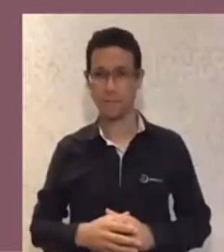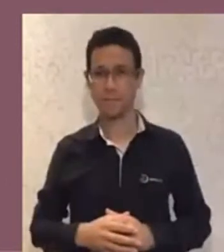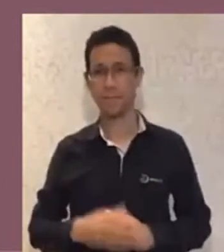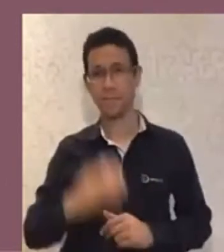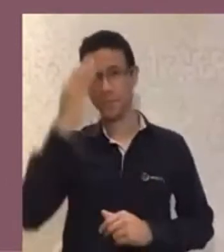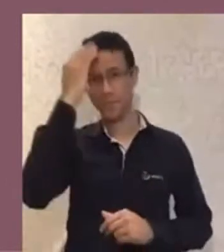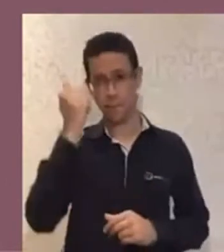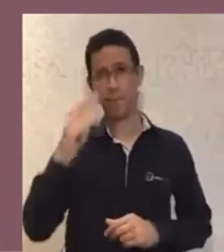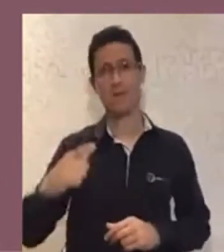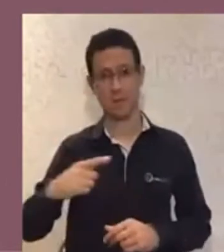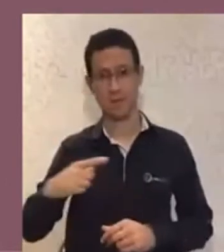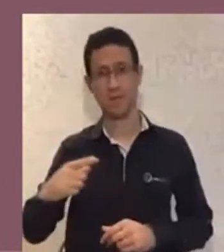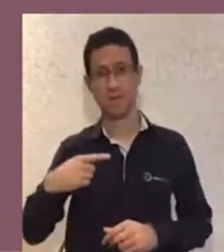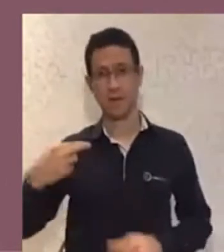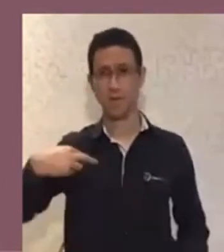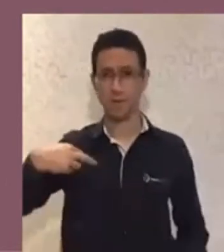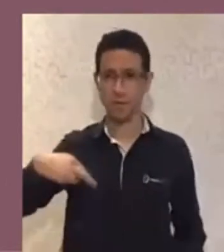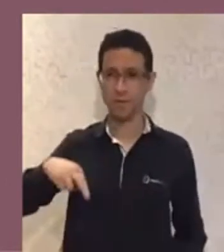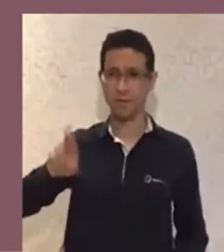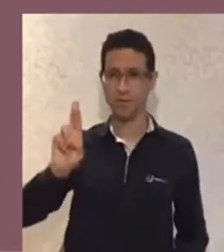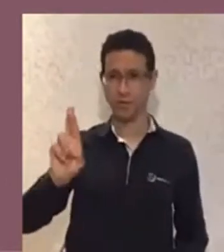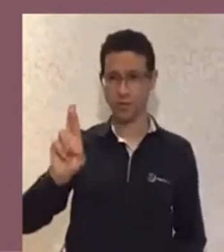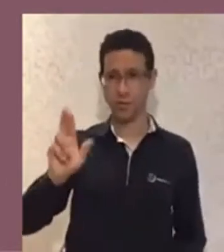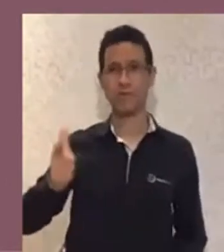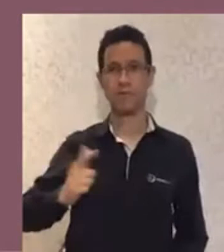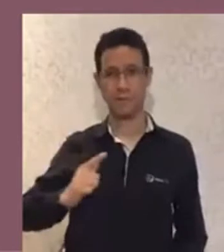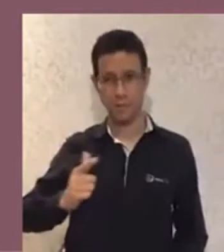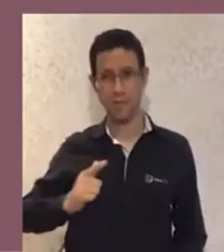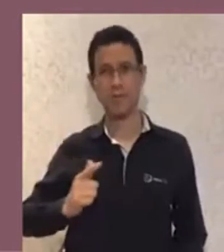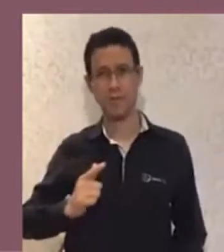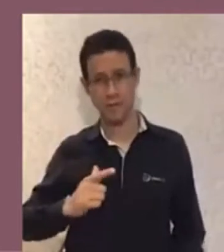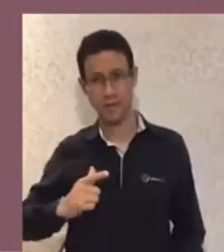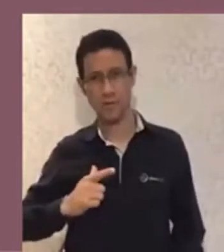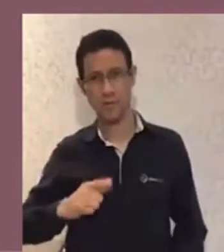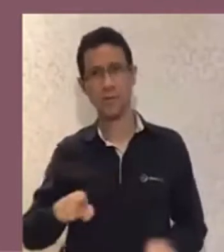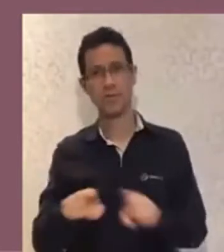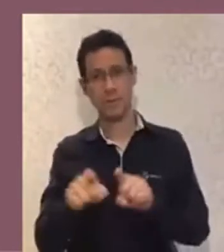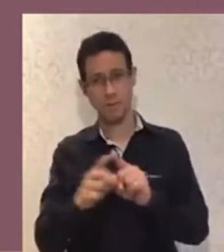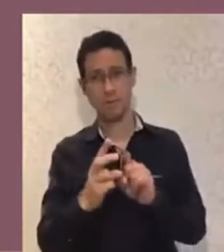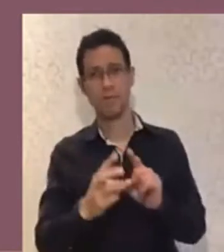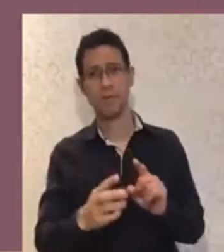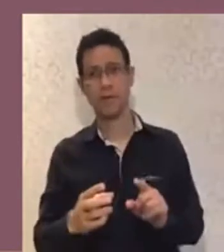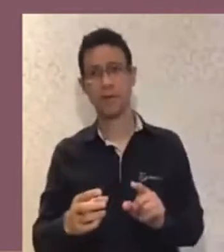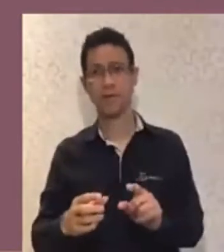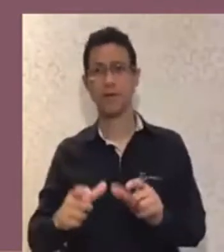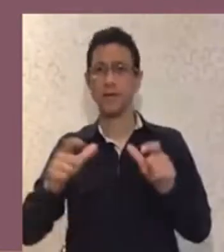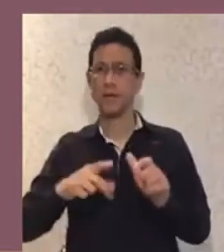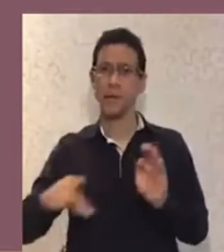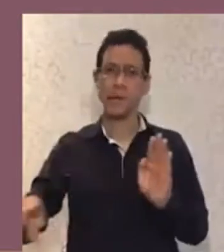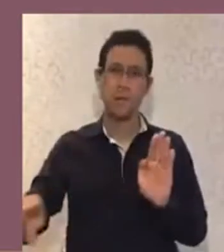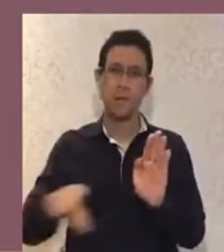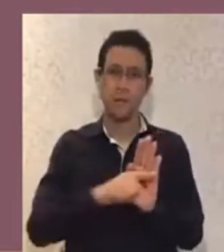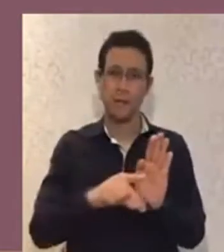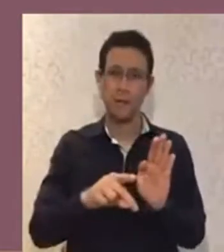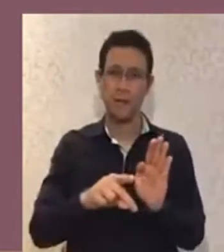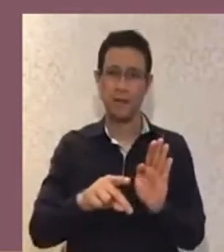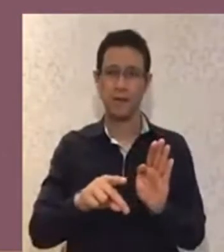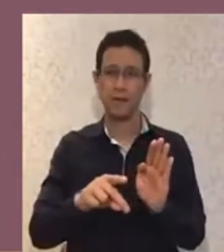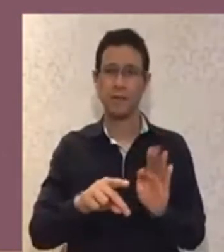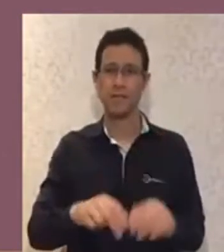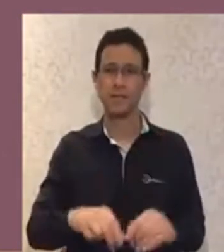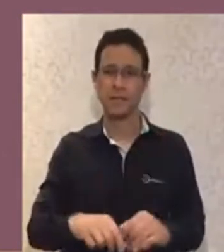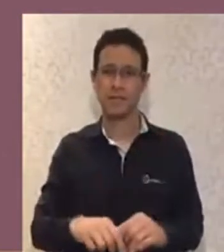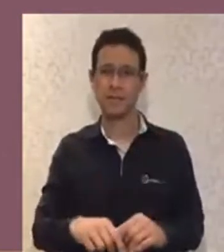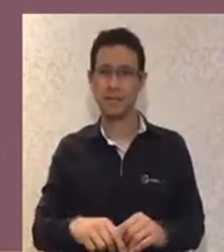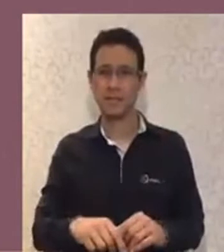princípios religiosos, não é? Até vindos da Bíblia,